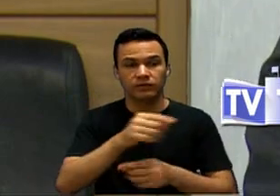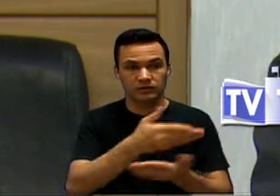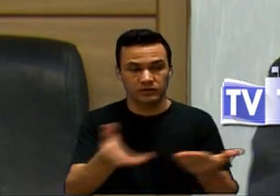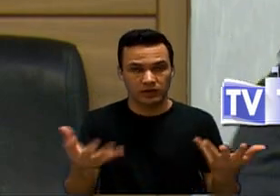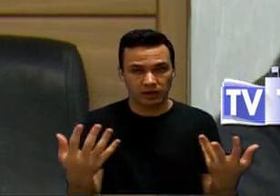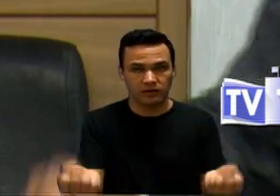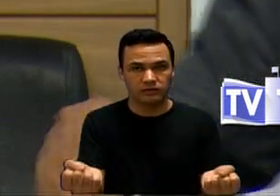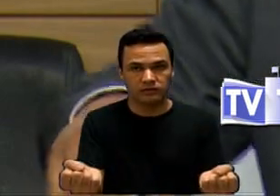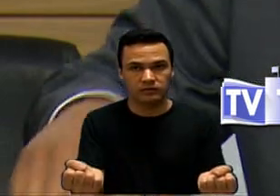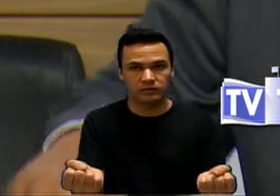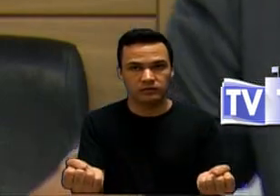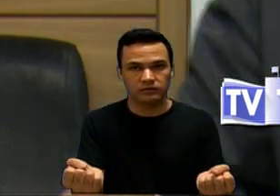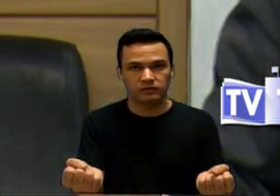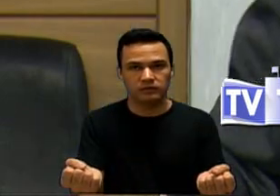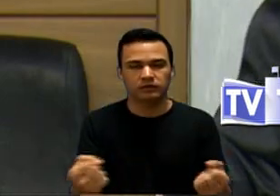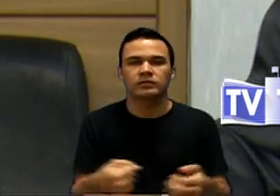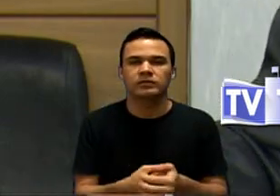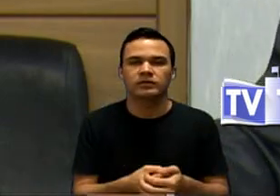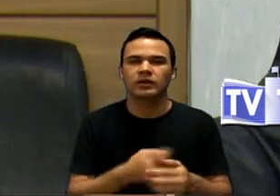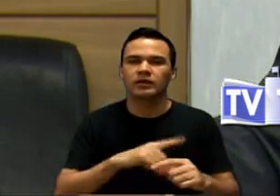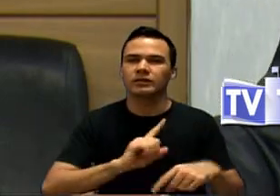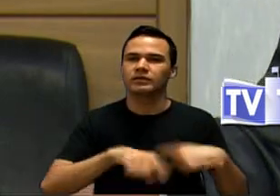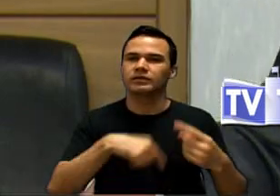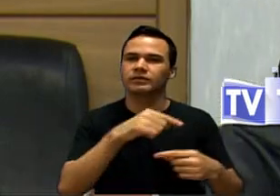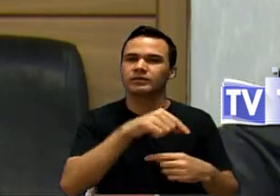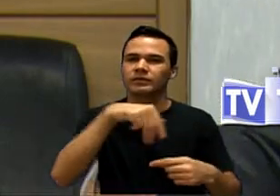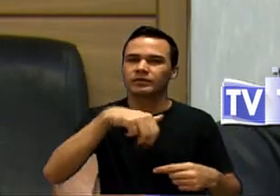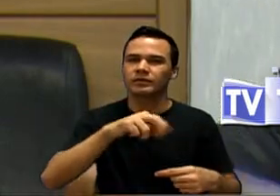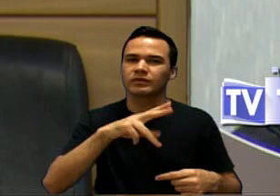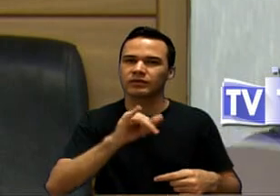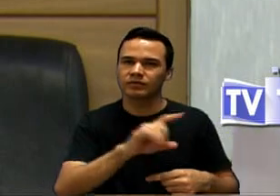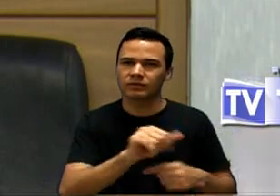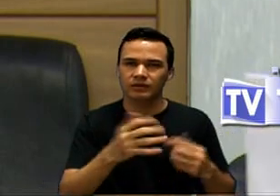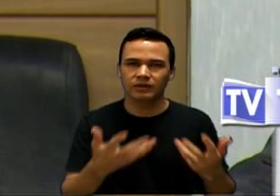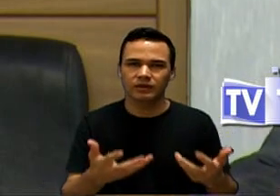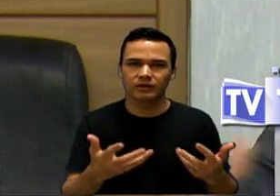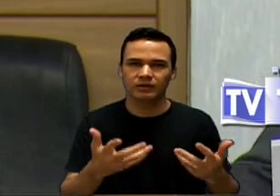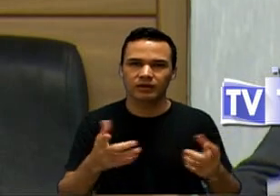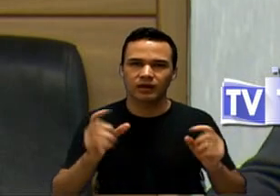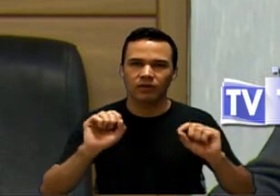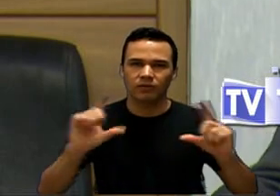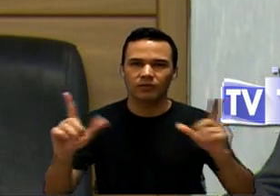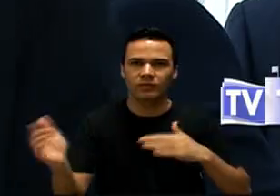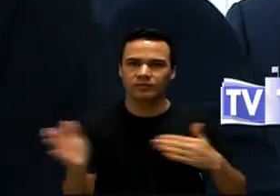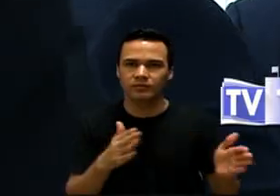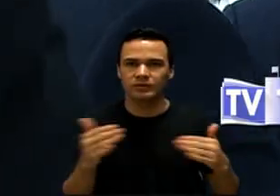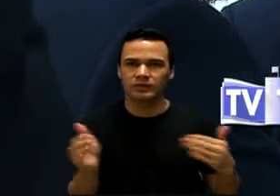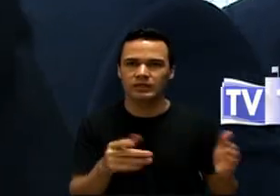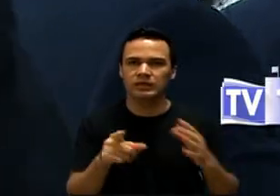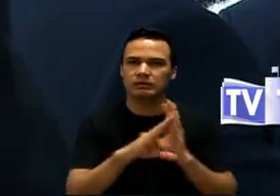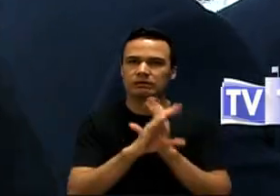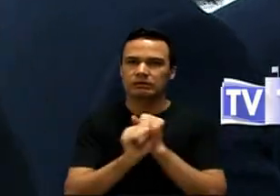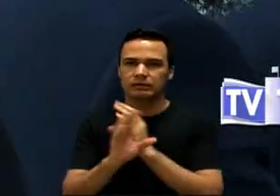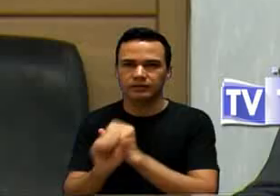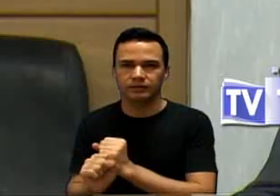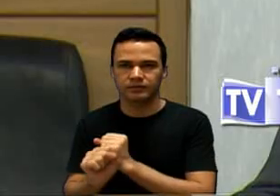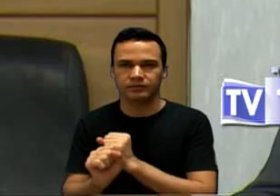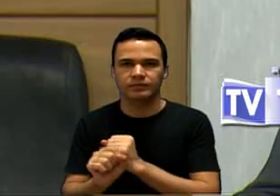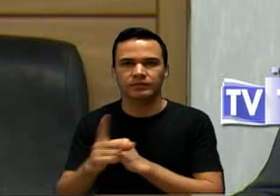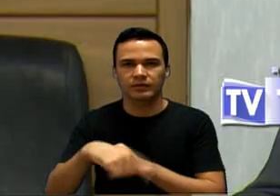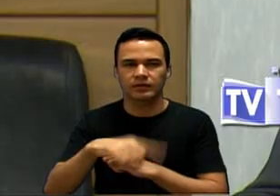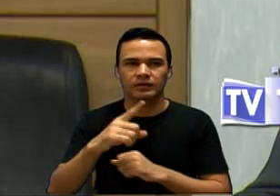plenário, daqui a pouco o Dr. Marcelo gostaria de apresentar os índices